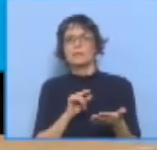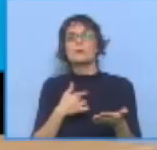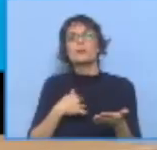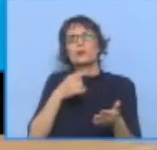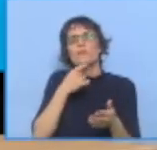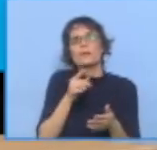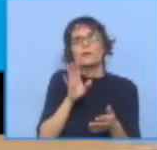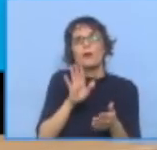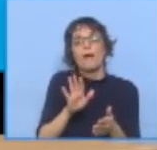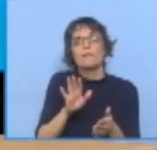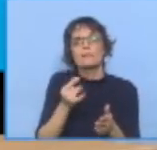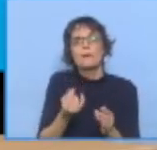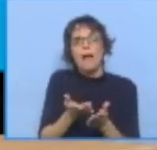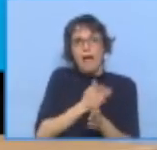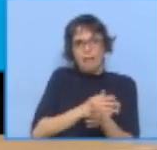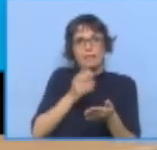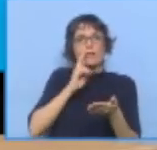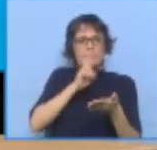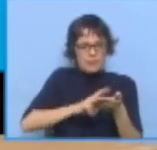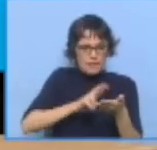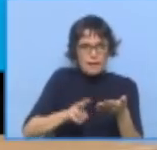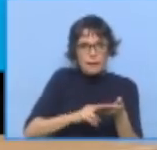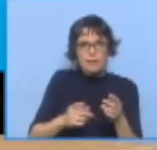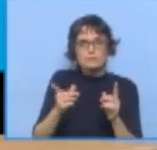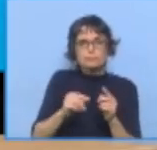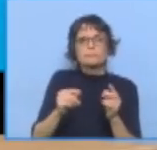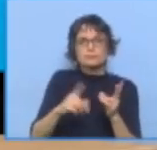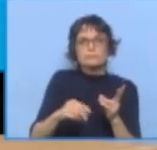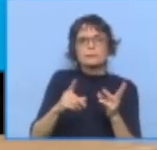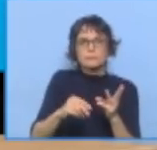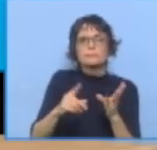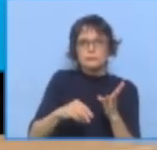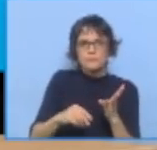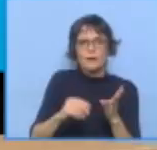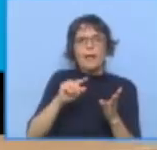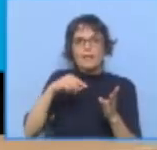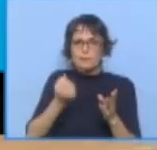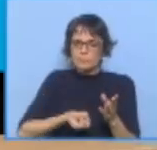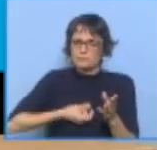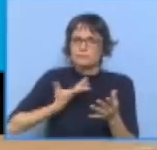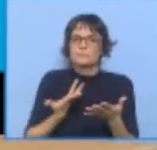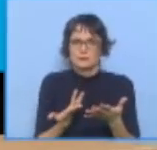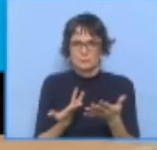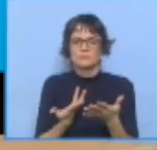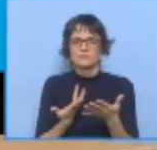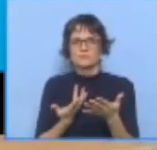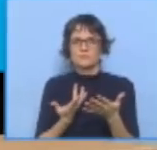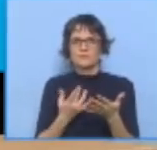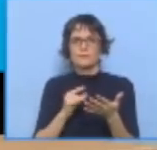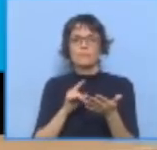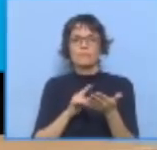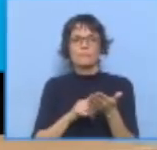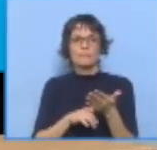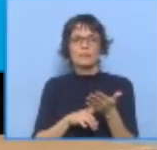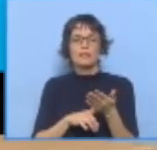leitura repetida, porque eu tenho a experiência, nomeadamente na própria comissão, um dos membros da comissão, que